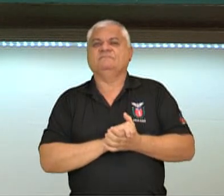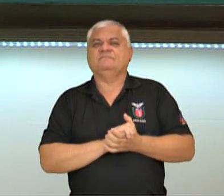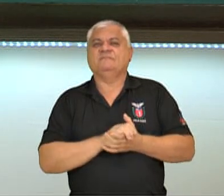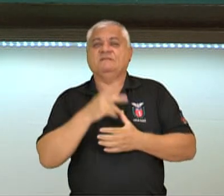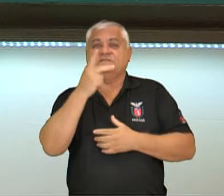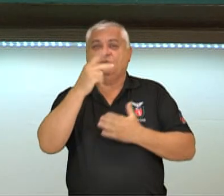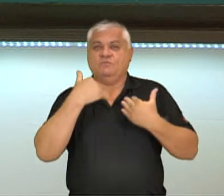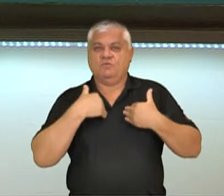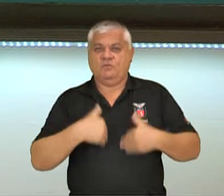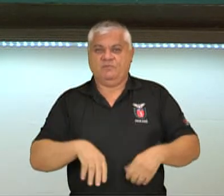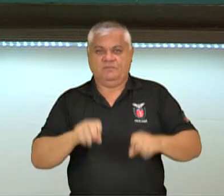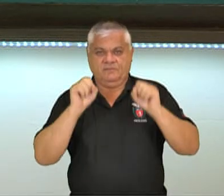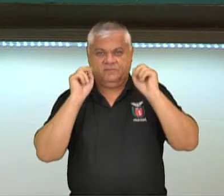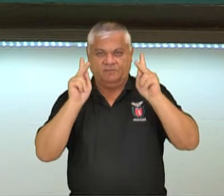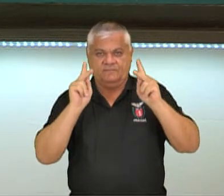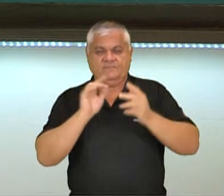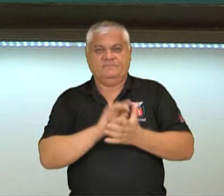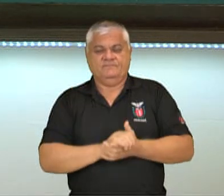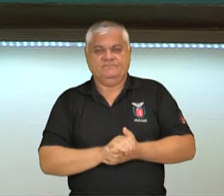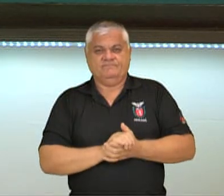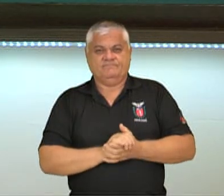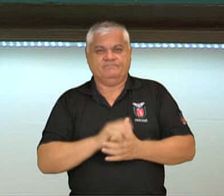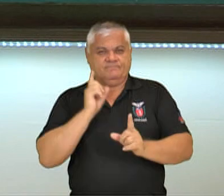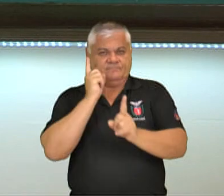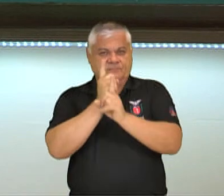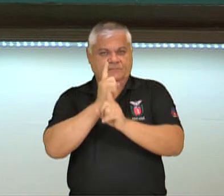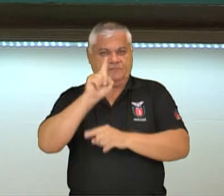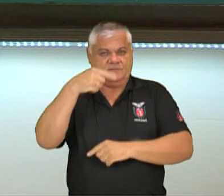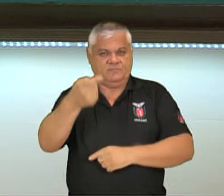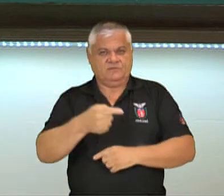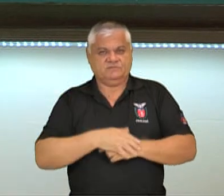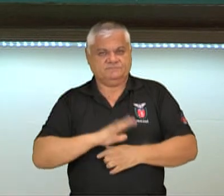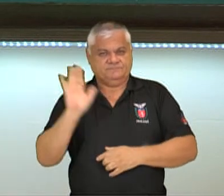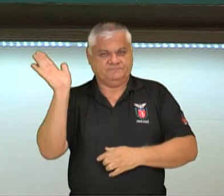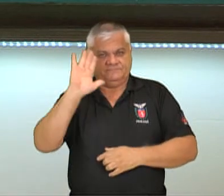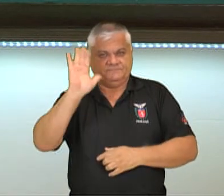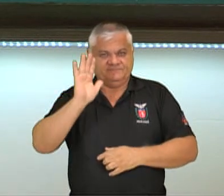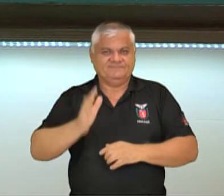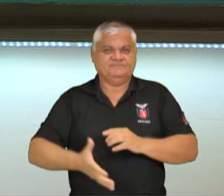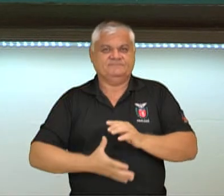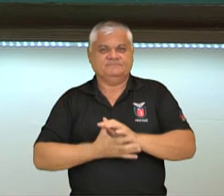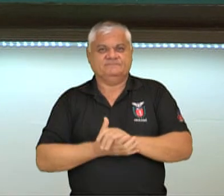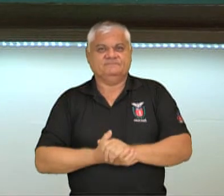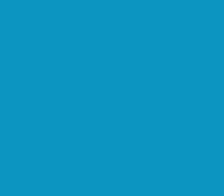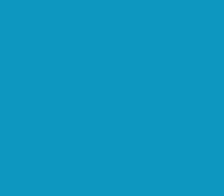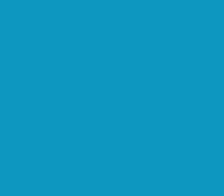melhor o seu corpo, ok? Nos vemos na próxima. Tchau para vocês.